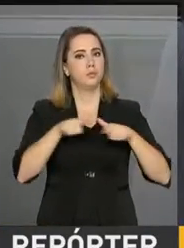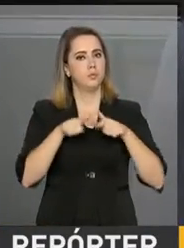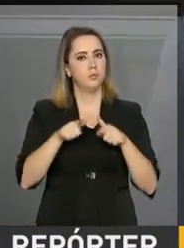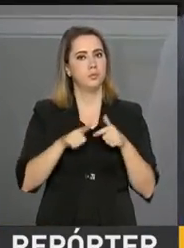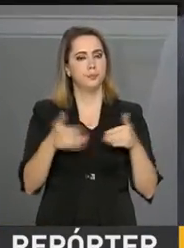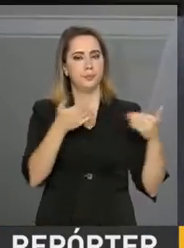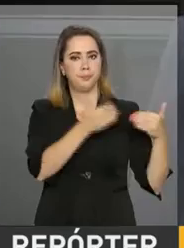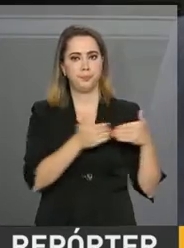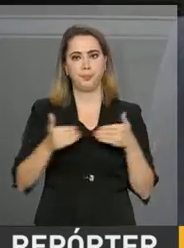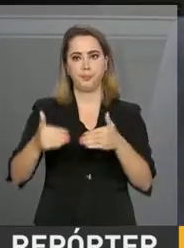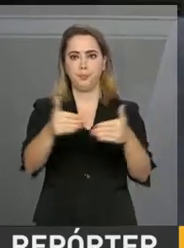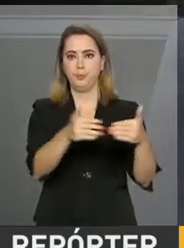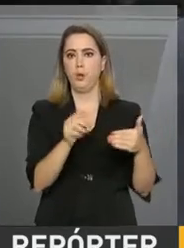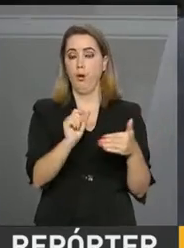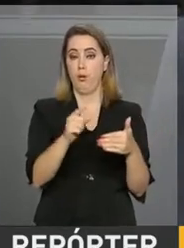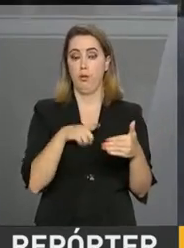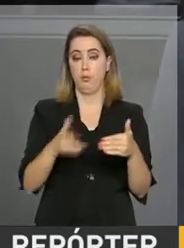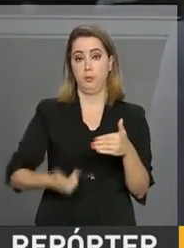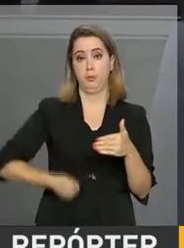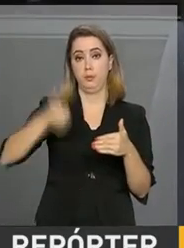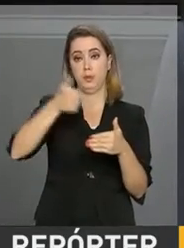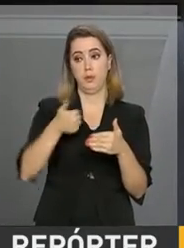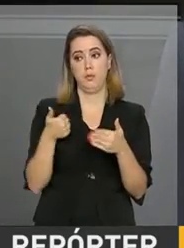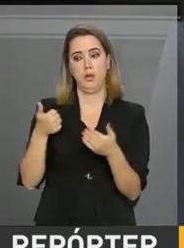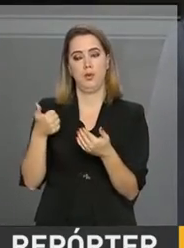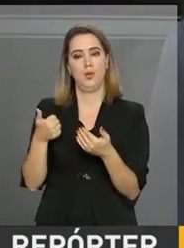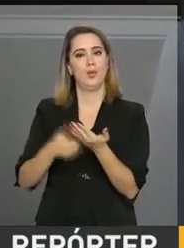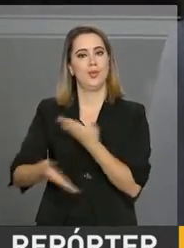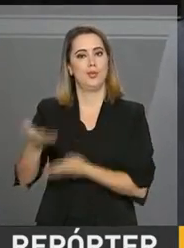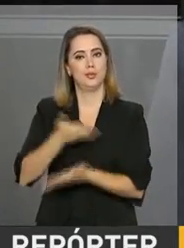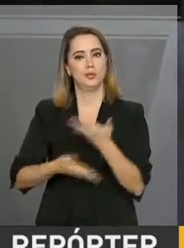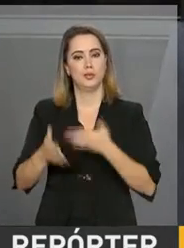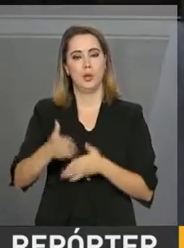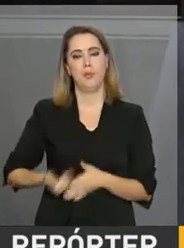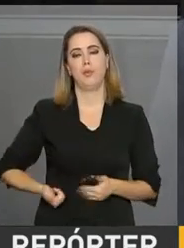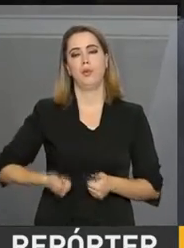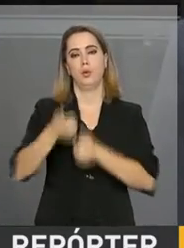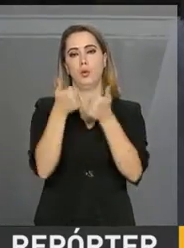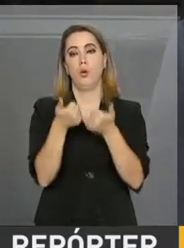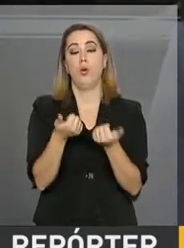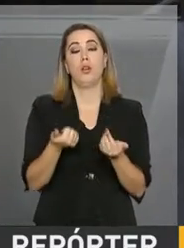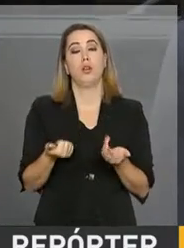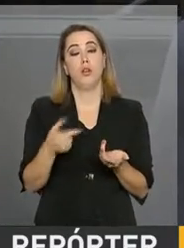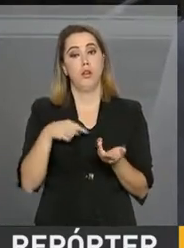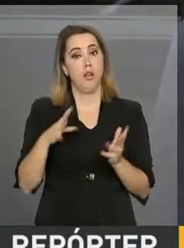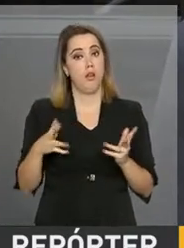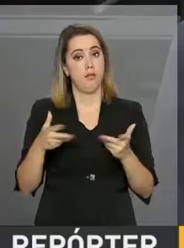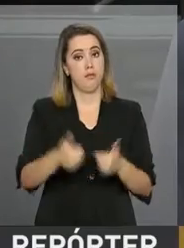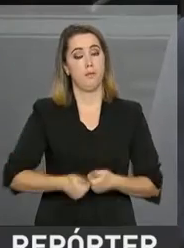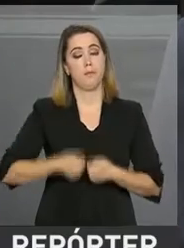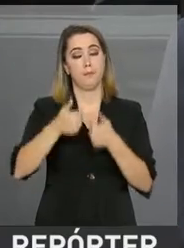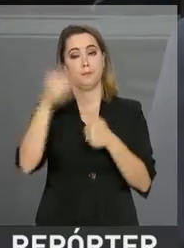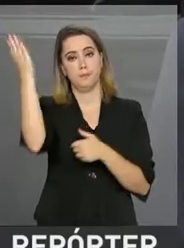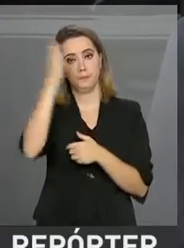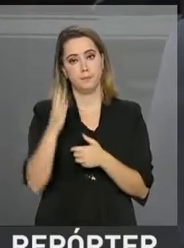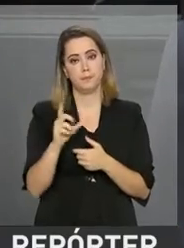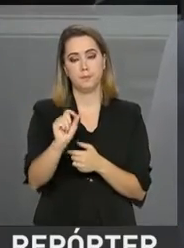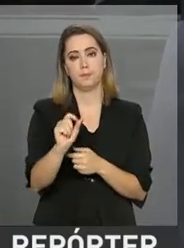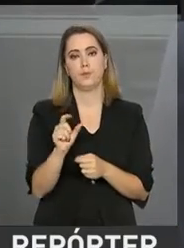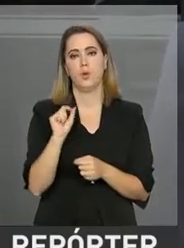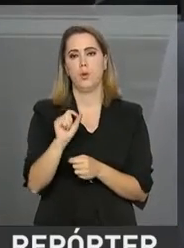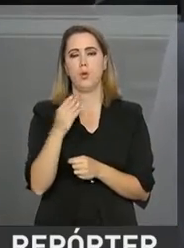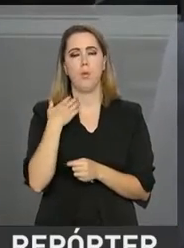frentes para melhorar o ambiente de negócios aumentar a produtividade ea eficiência no país o que segundo